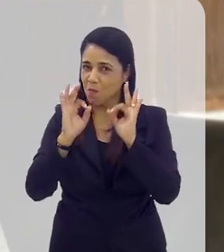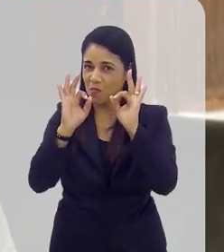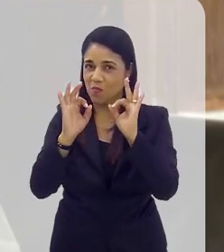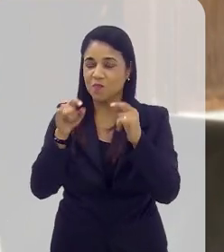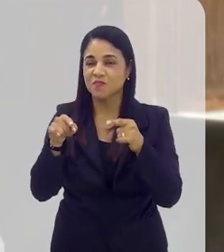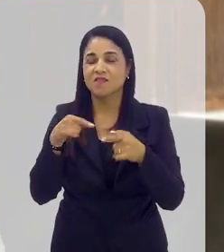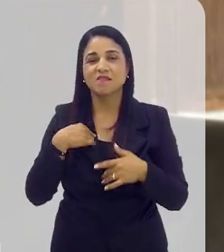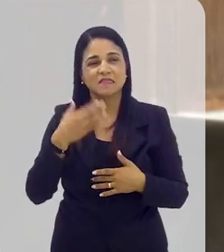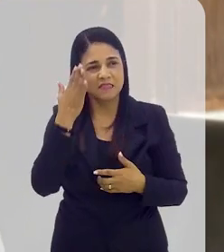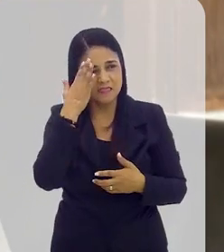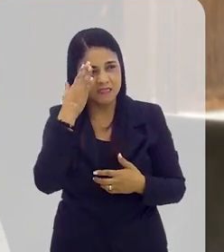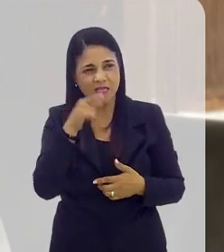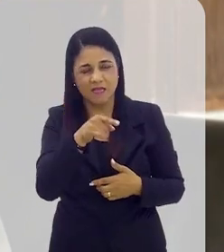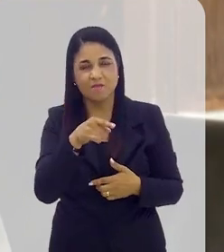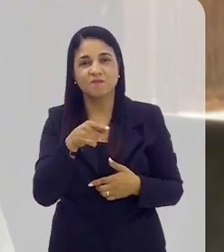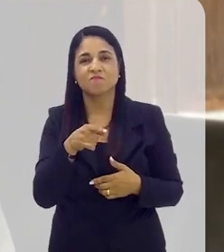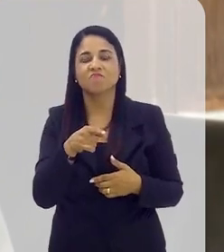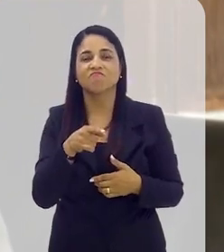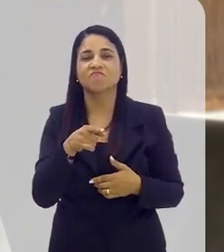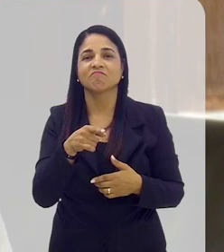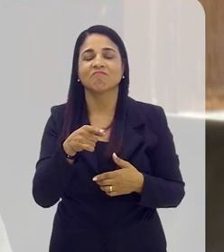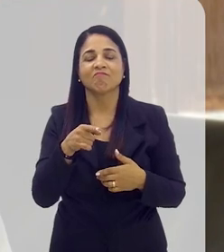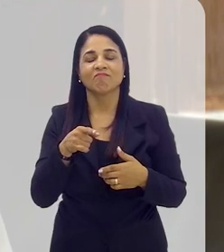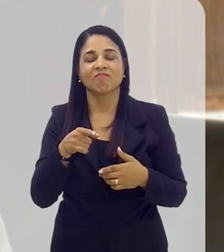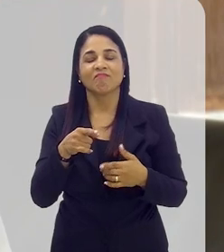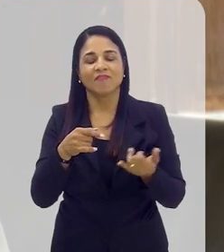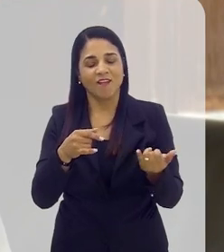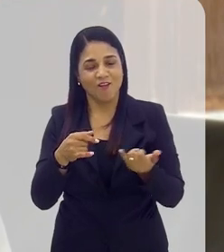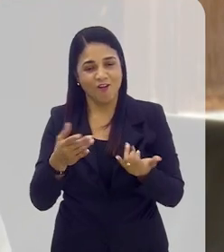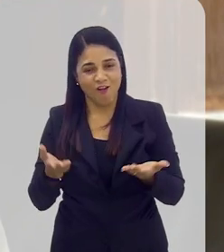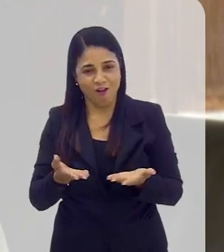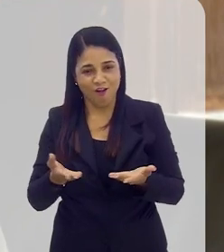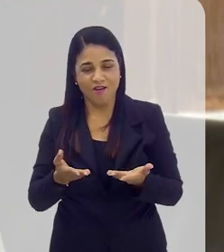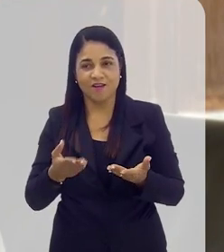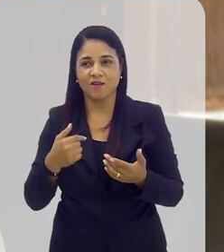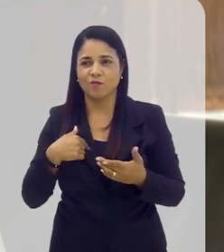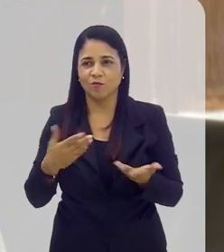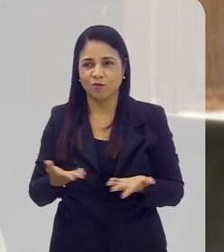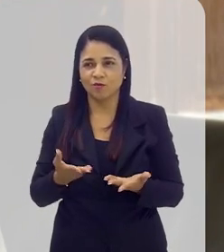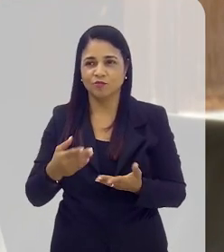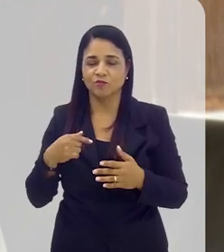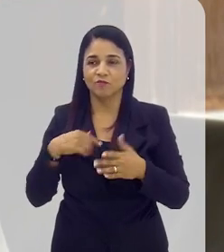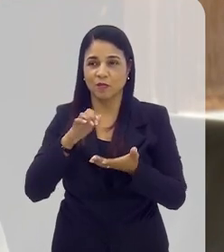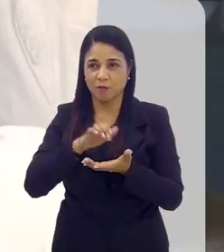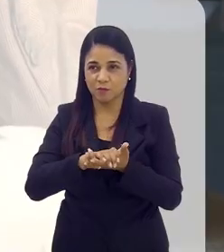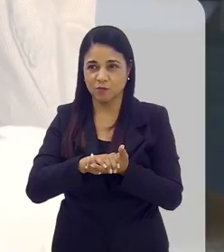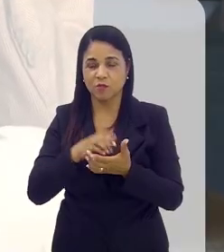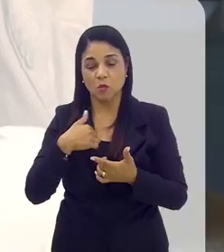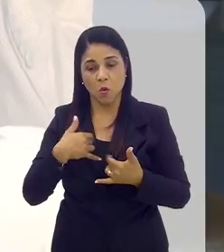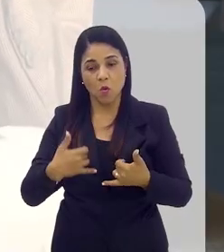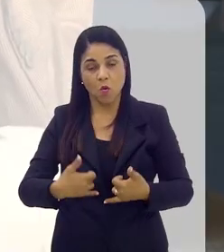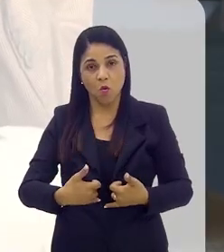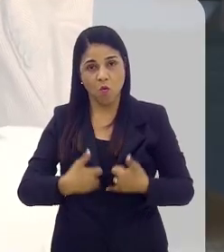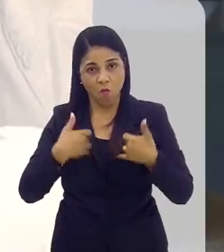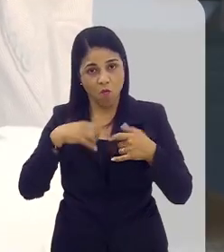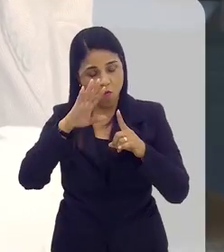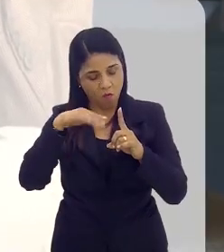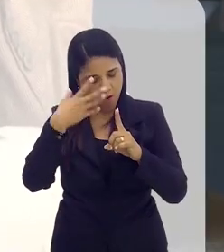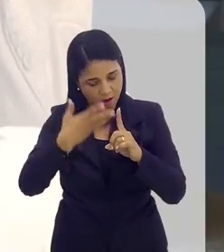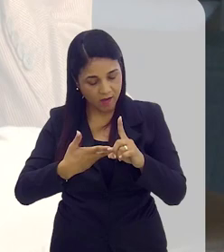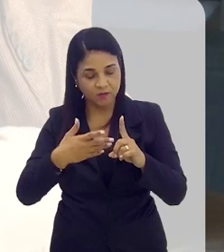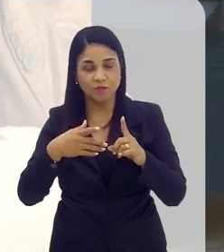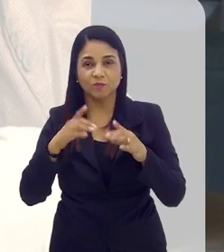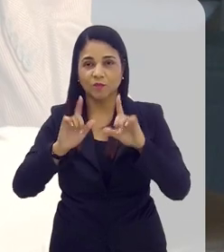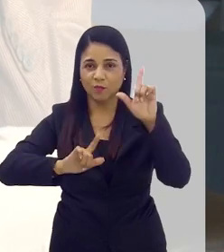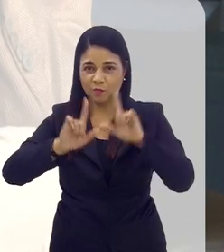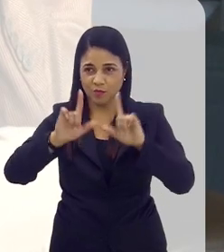mais abençoado, toda essa equipe maravilhosa, profissional, top, que está aqui. E você sabe, Cláudio, você falou uma coisa, eu fui para casa, antes de terminar aqui,